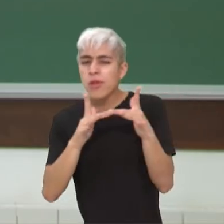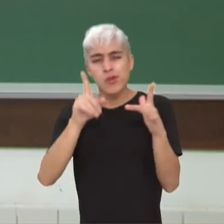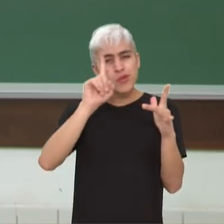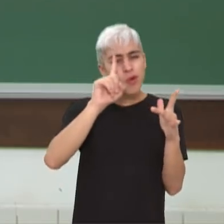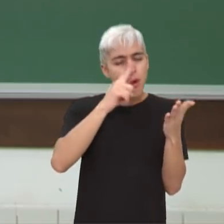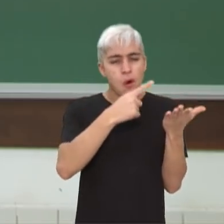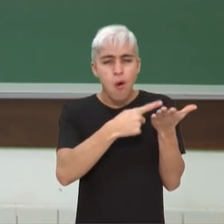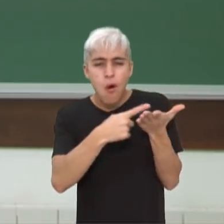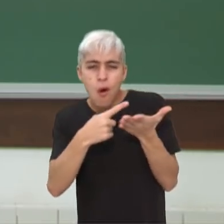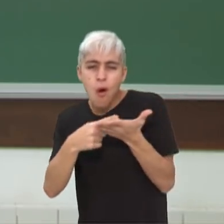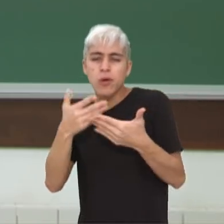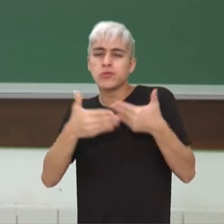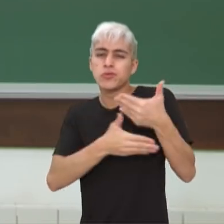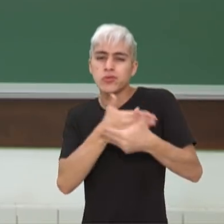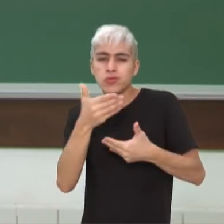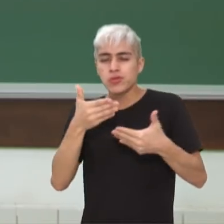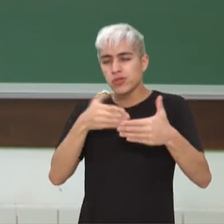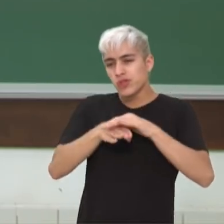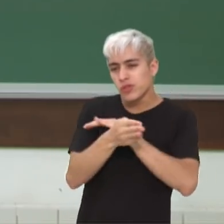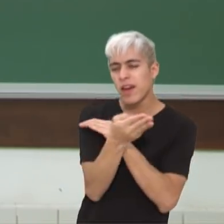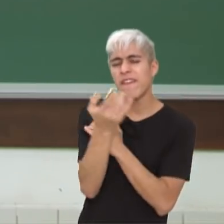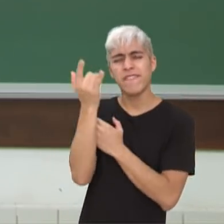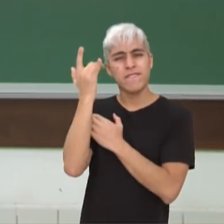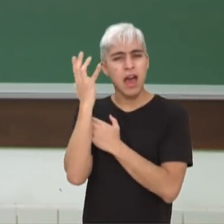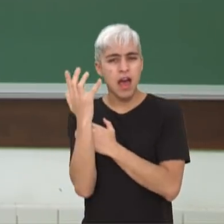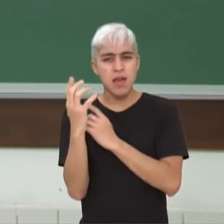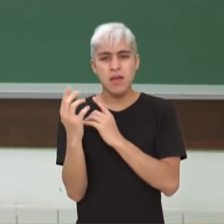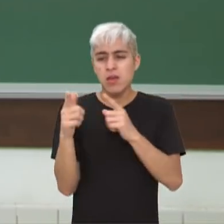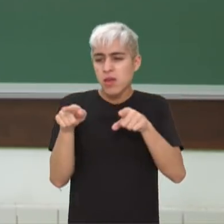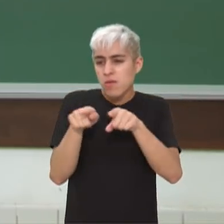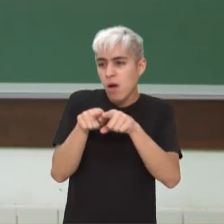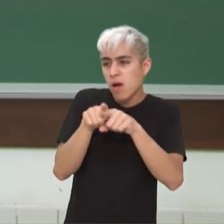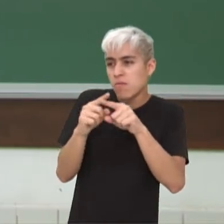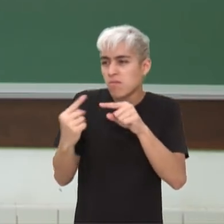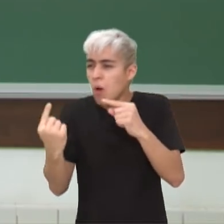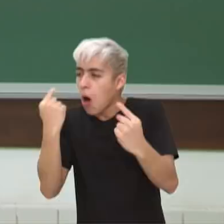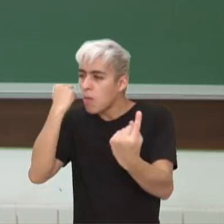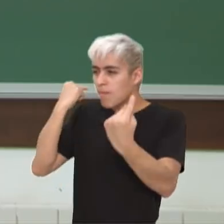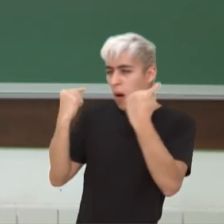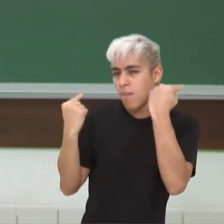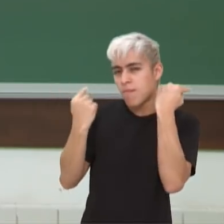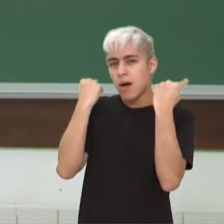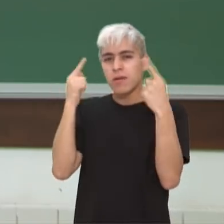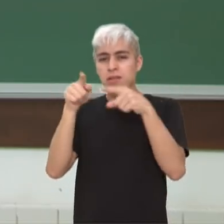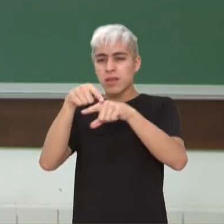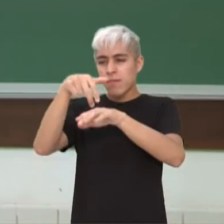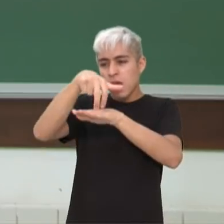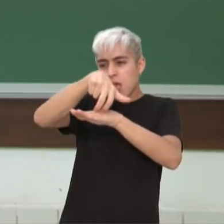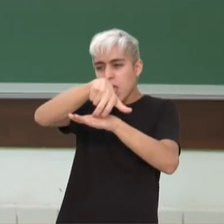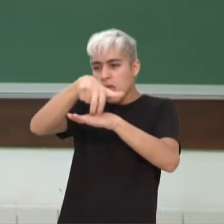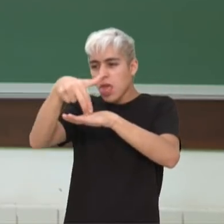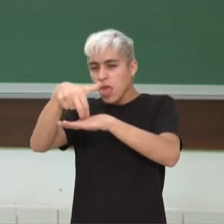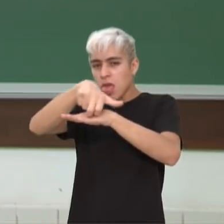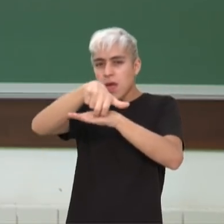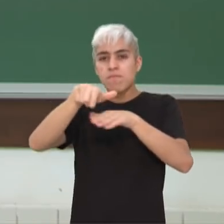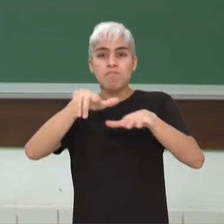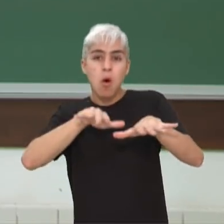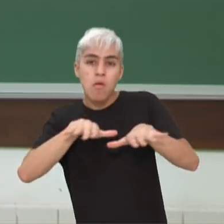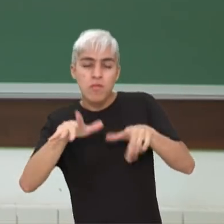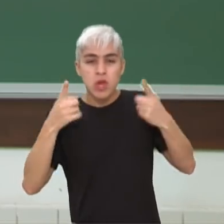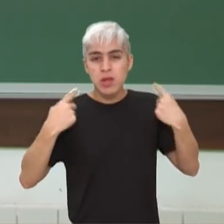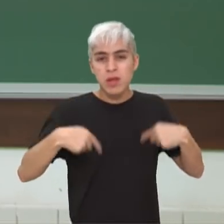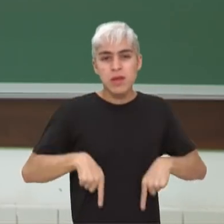física, certamente vocês vão ter mais facilidade em fazer algumas esquivas, em fazer alguns movimentos e também fazer